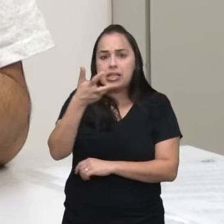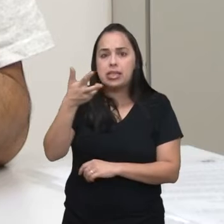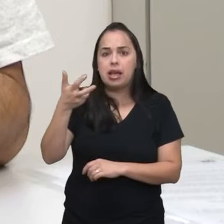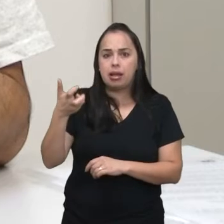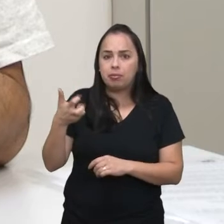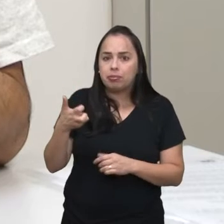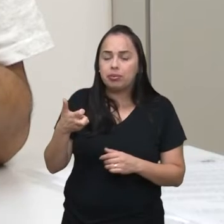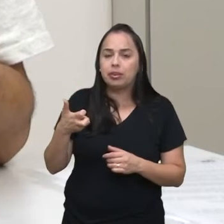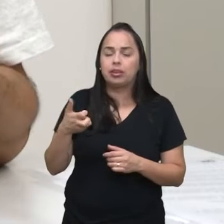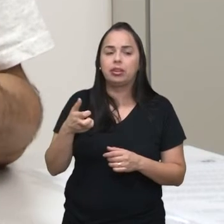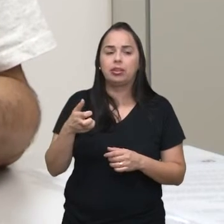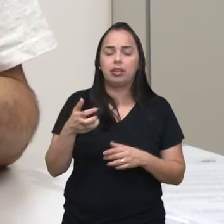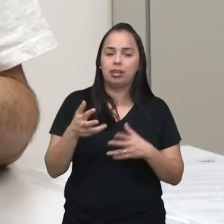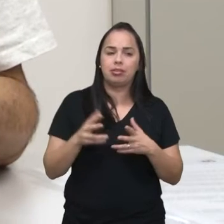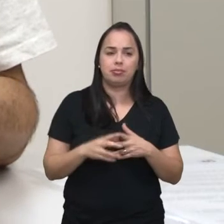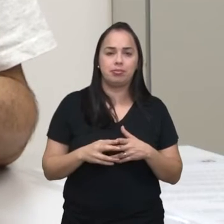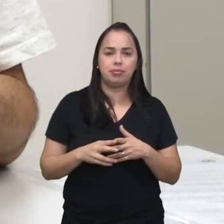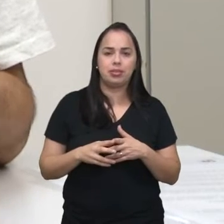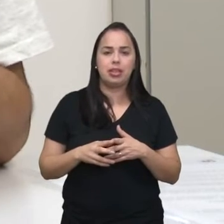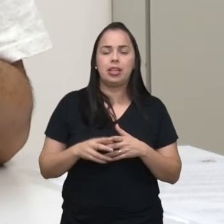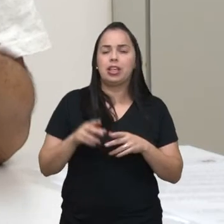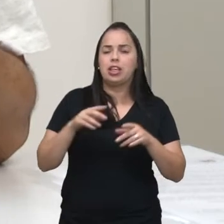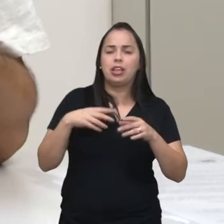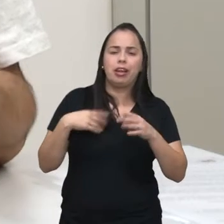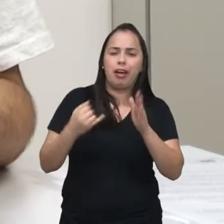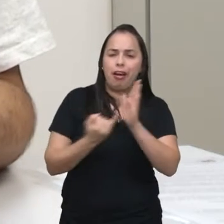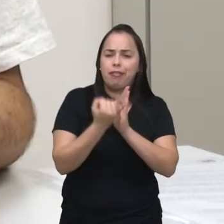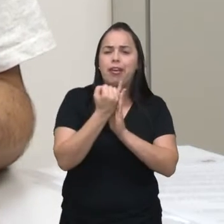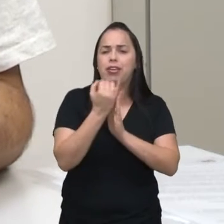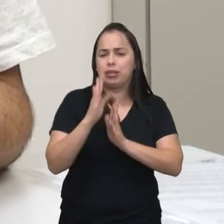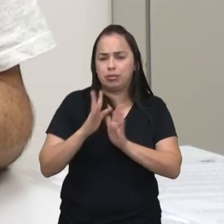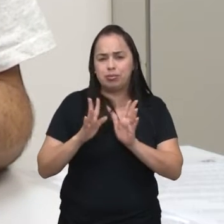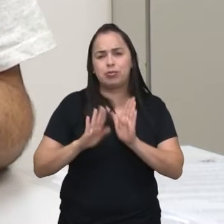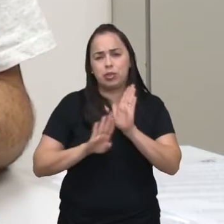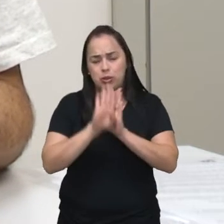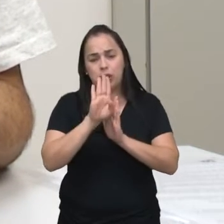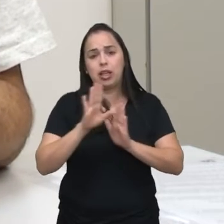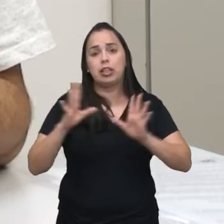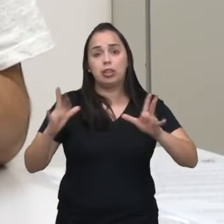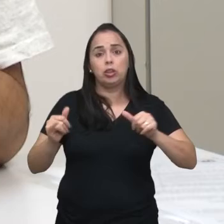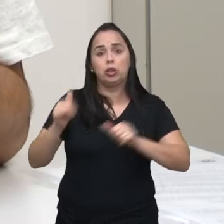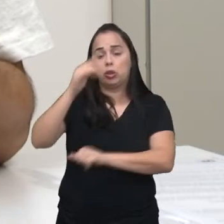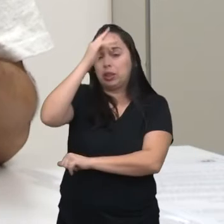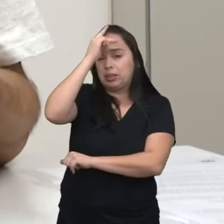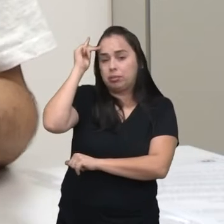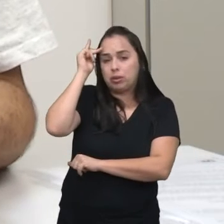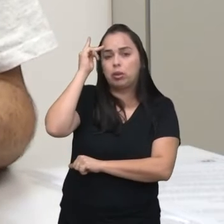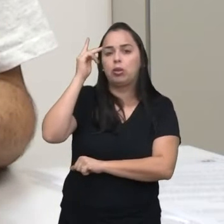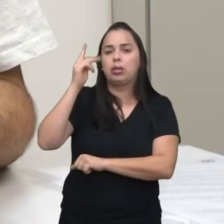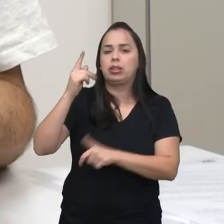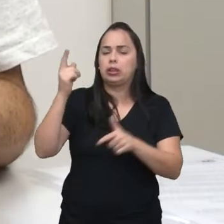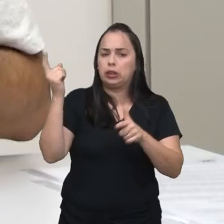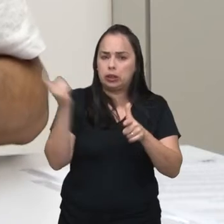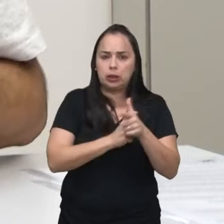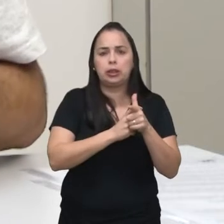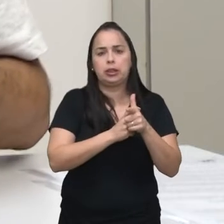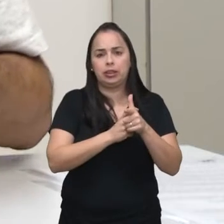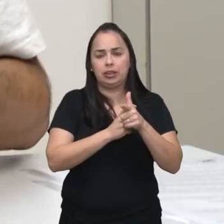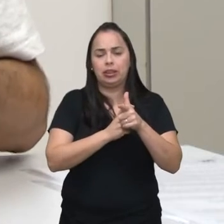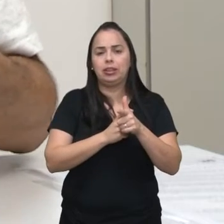essa questão socioeconômica batendo na porta de todo mundo né então todo mundo com muita dificuldade